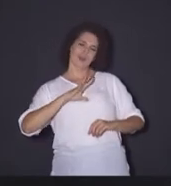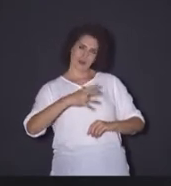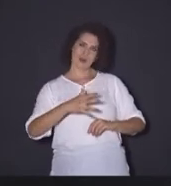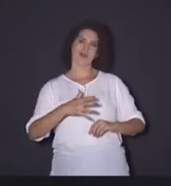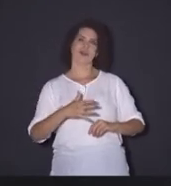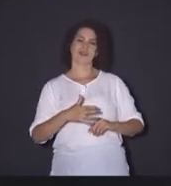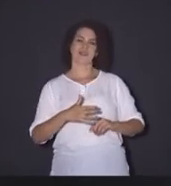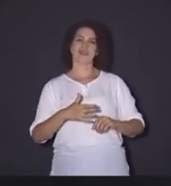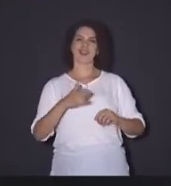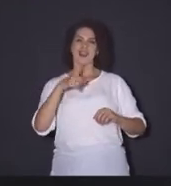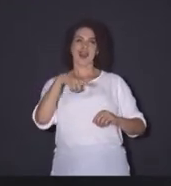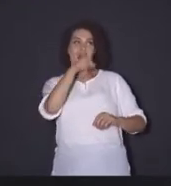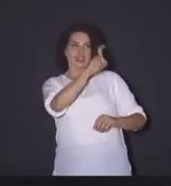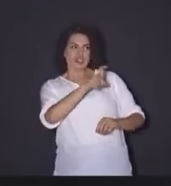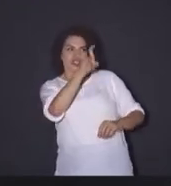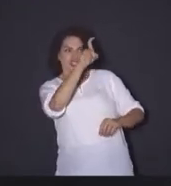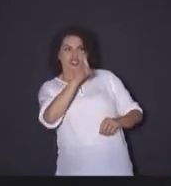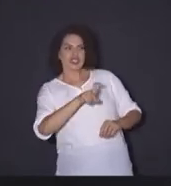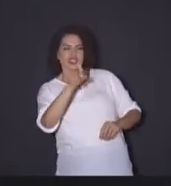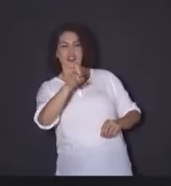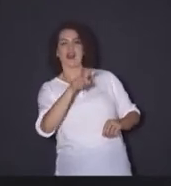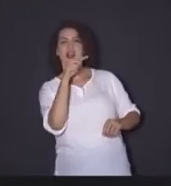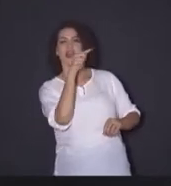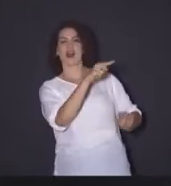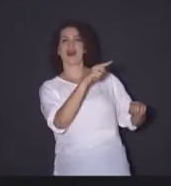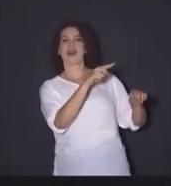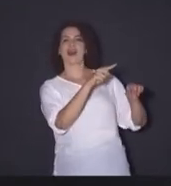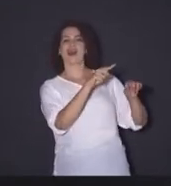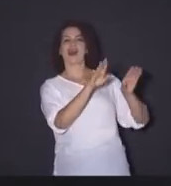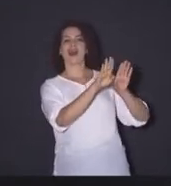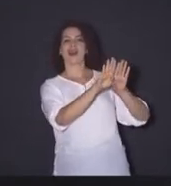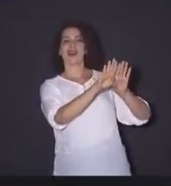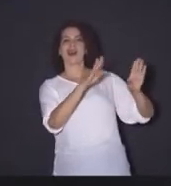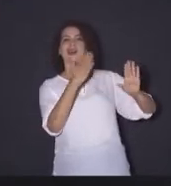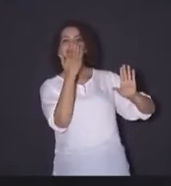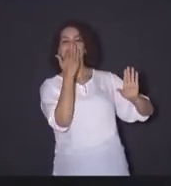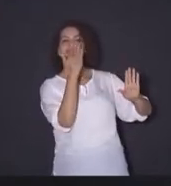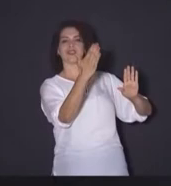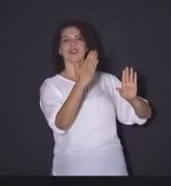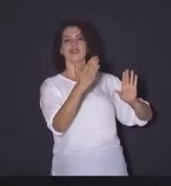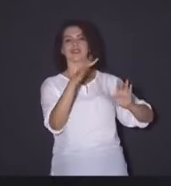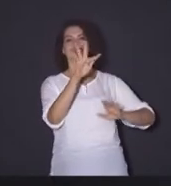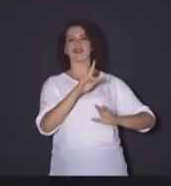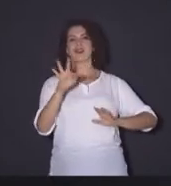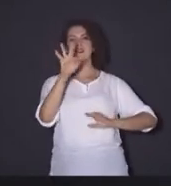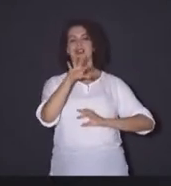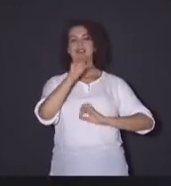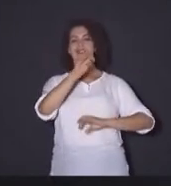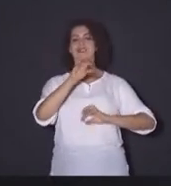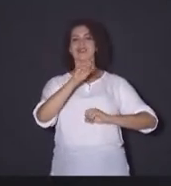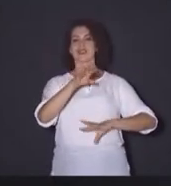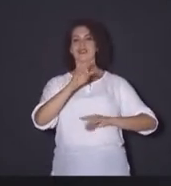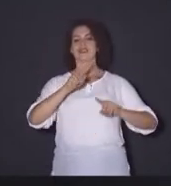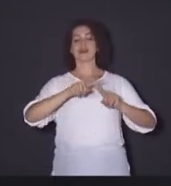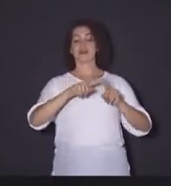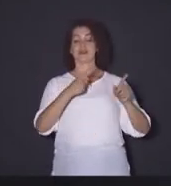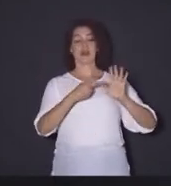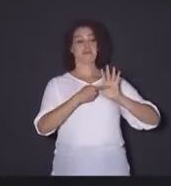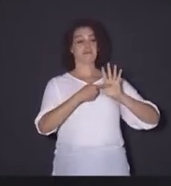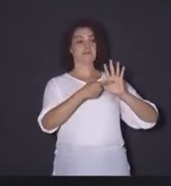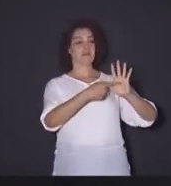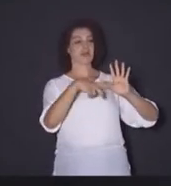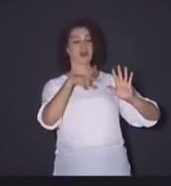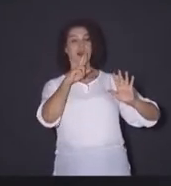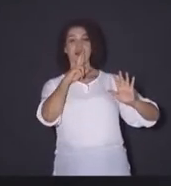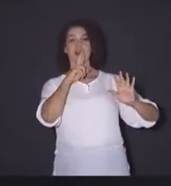e que é responde publicamente talvez nem sem saber né mas respondi publicamente ali na